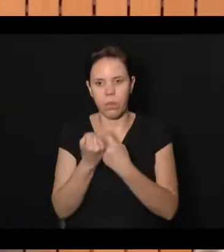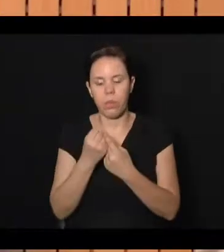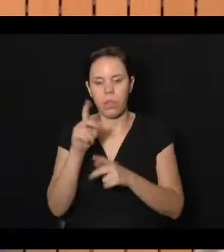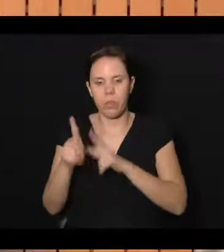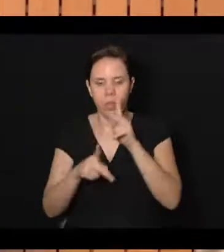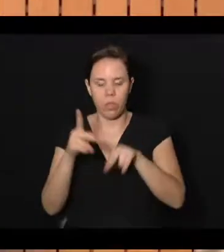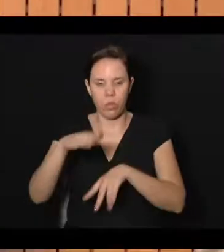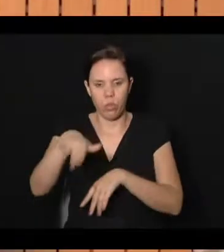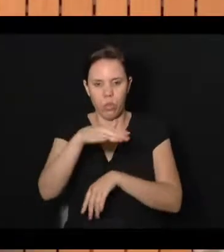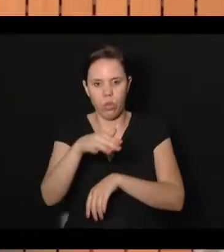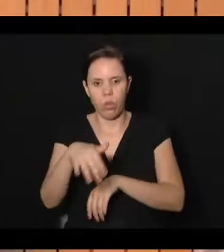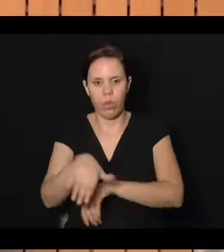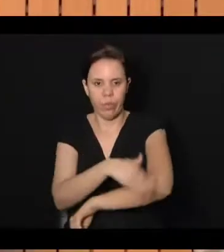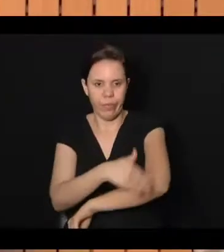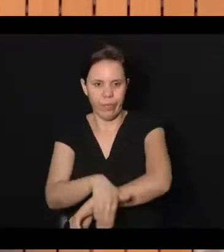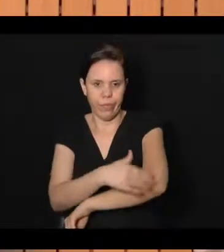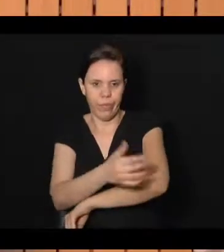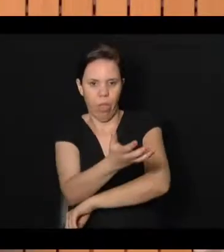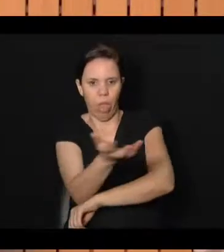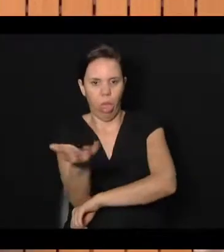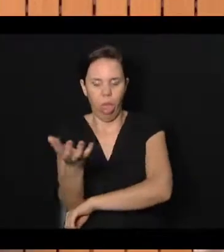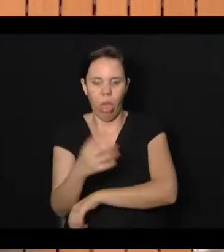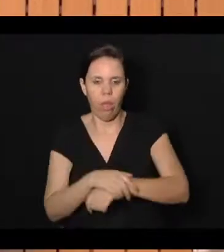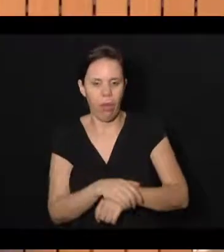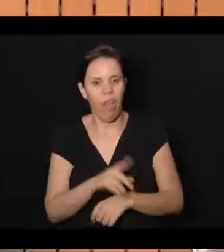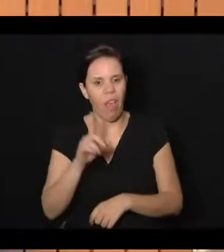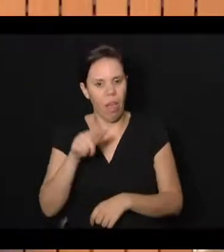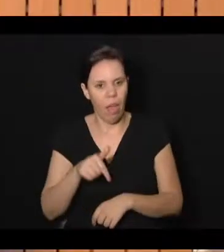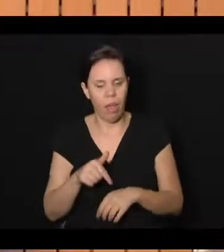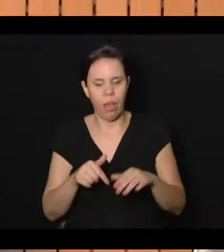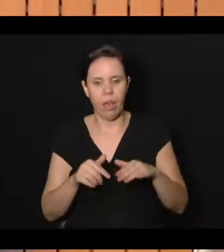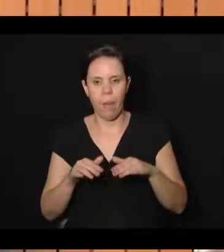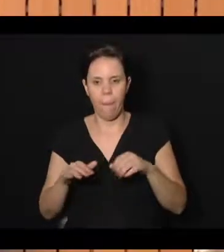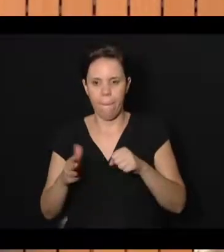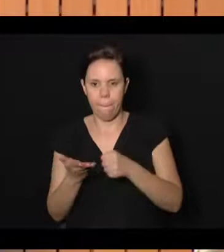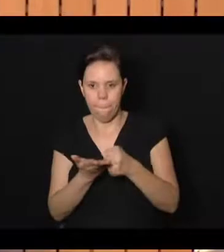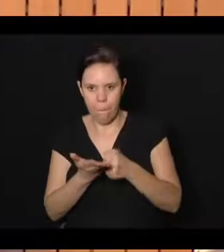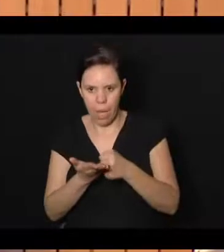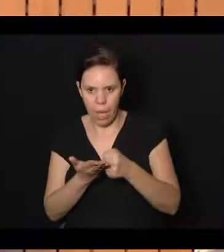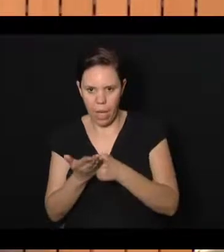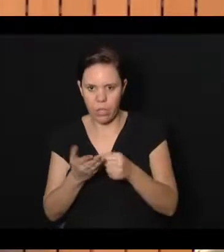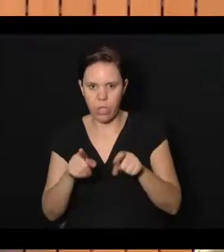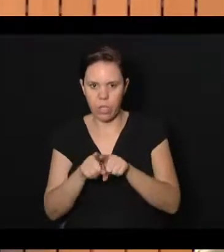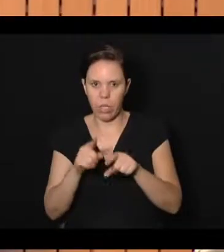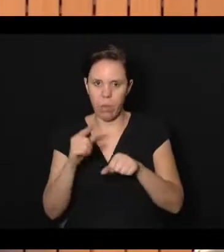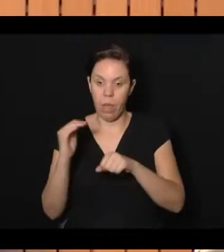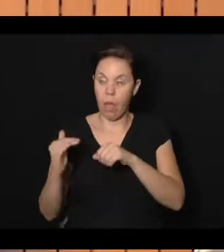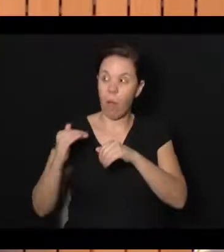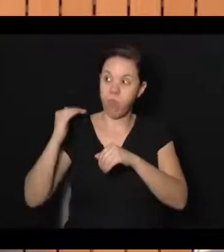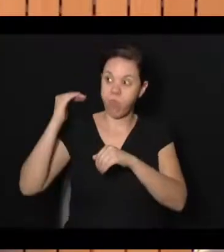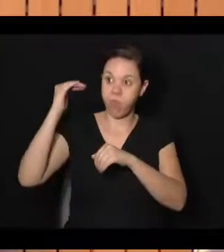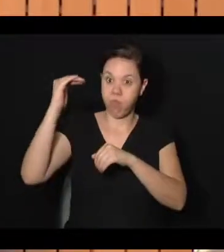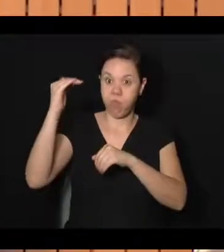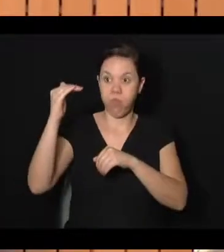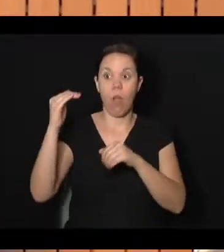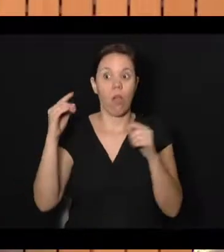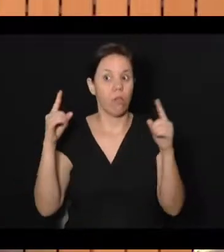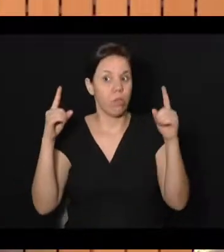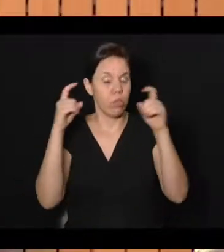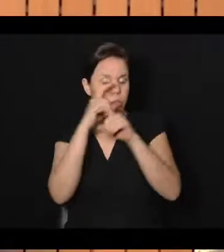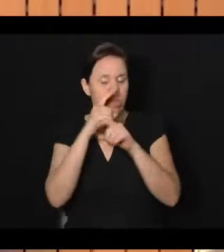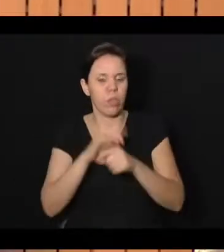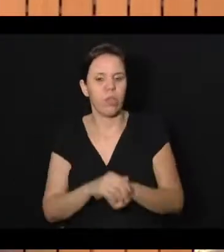é dividido em média e alta complexidade alta complexidade assim de modo resumido né vou repetir tudo aquilo que é sério